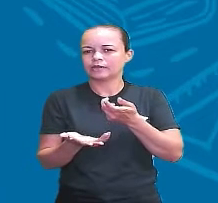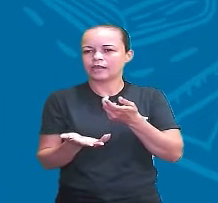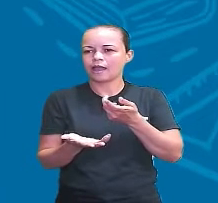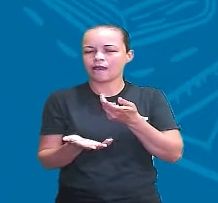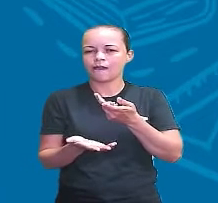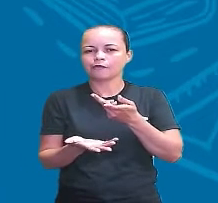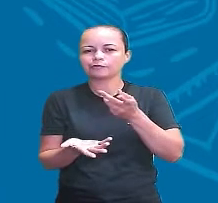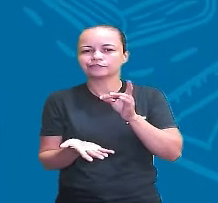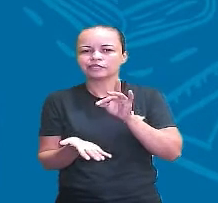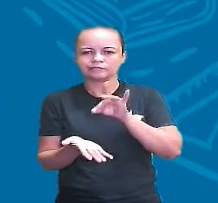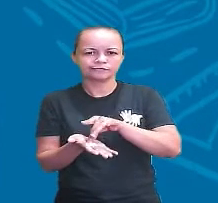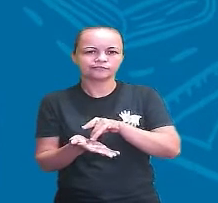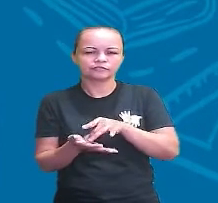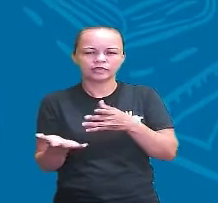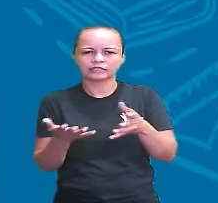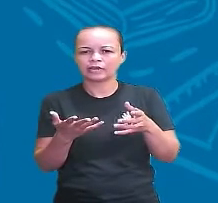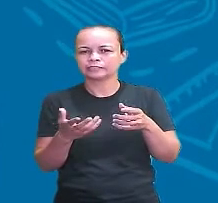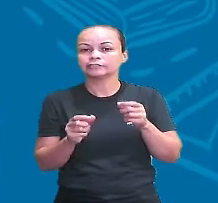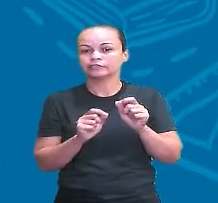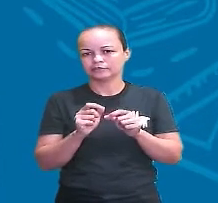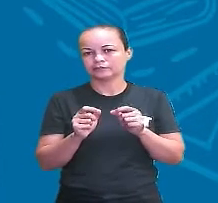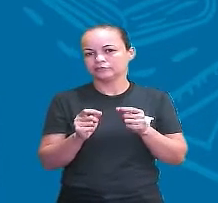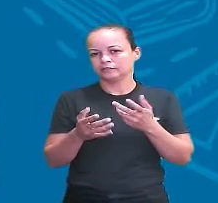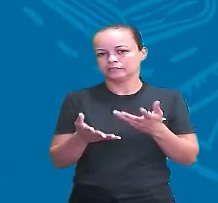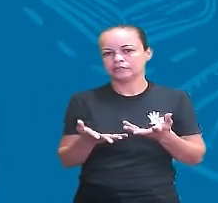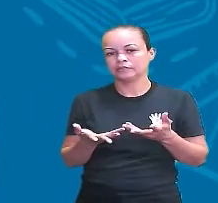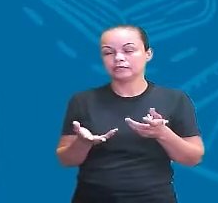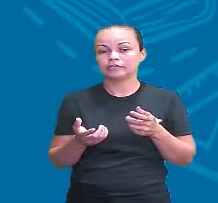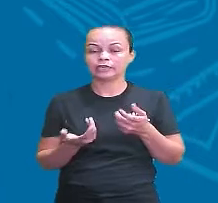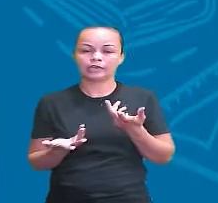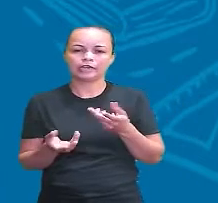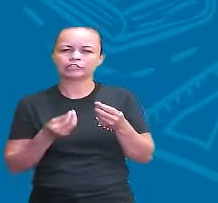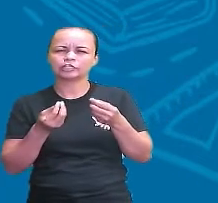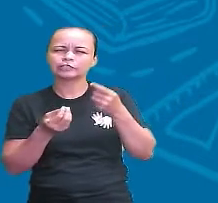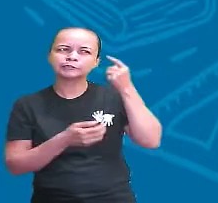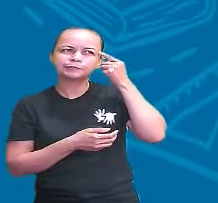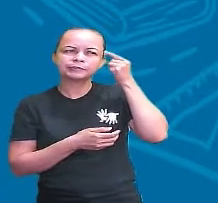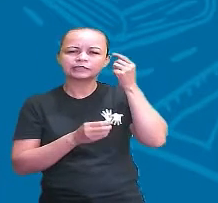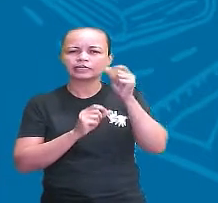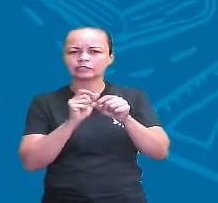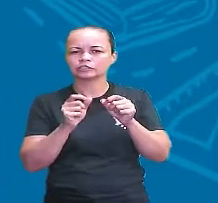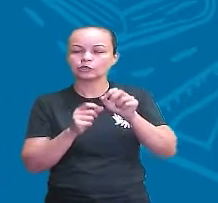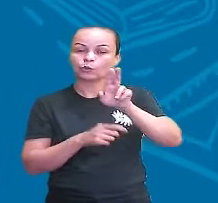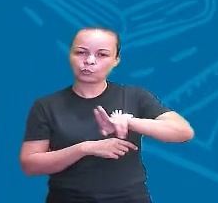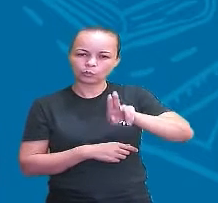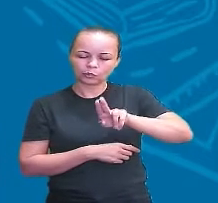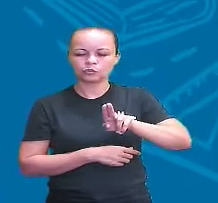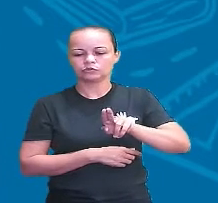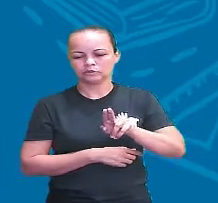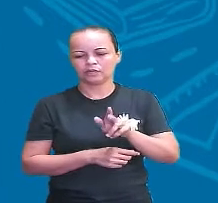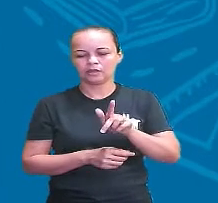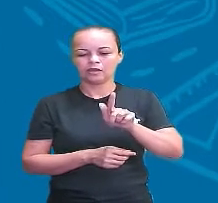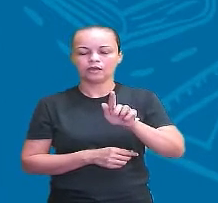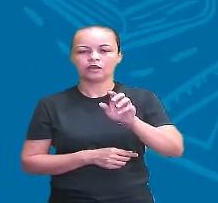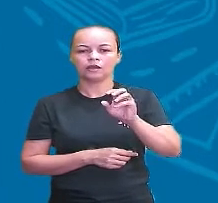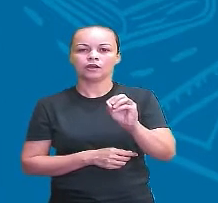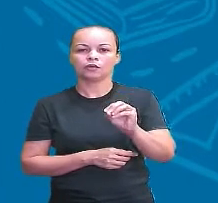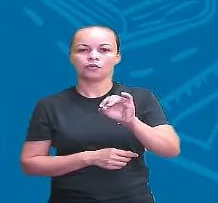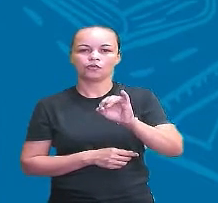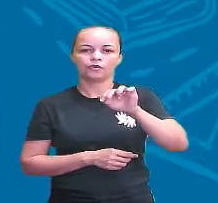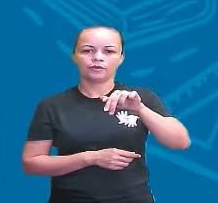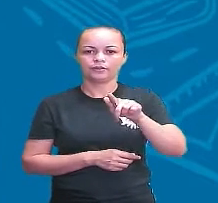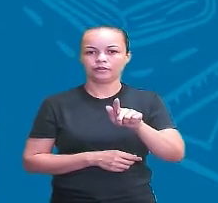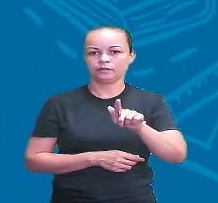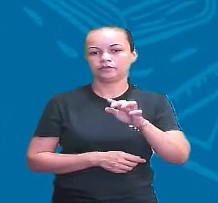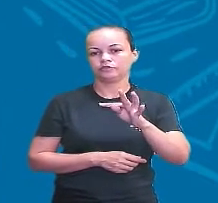gente tem certeza ali das coisas que vai acontecer e a gente está prevendo, a gente usa going to. Então, the sky is gray.